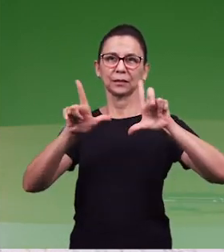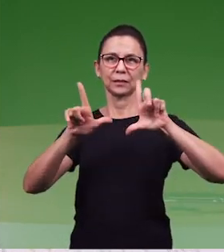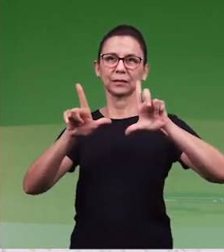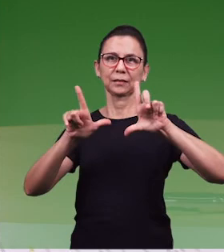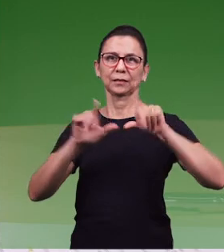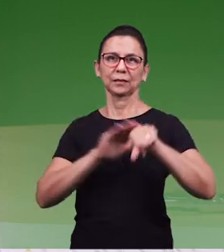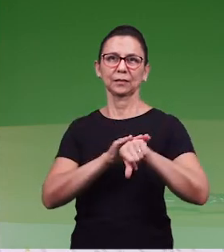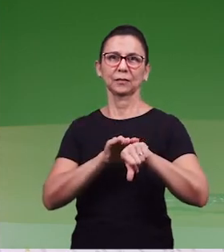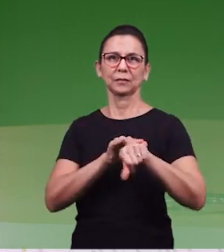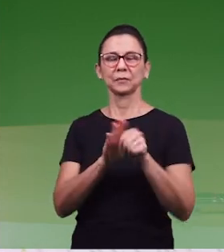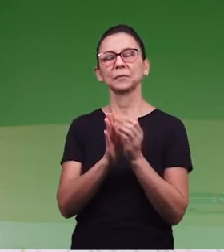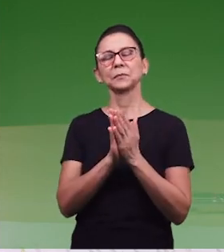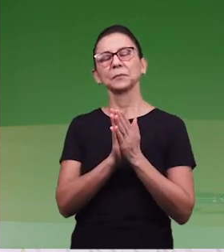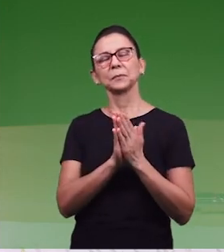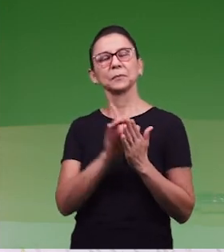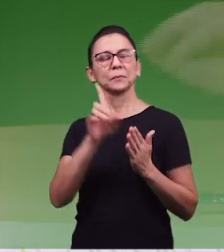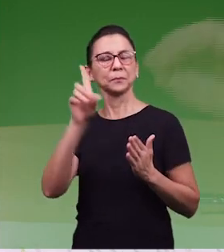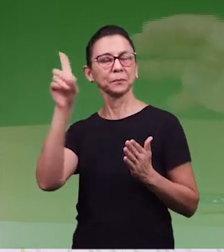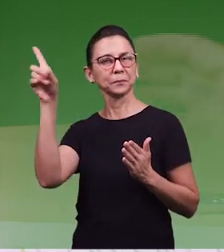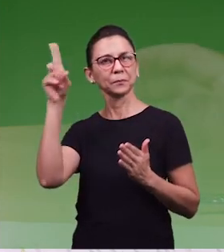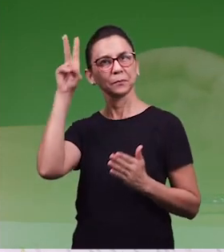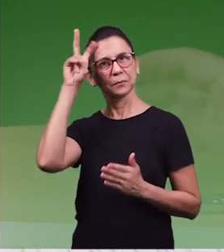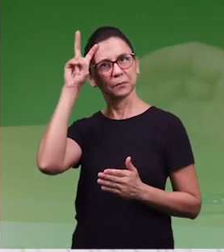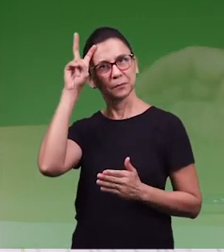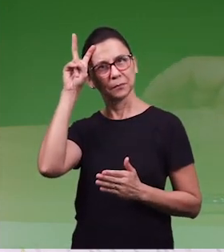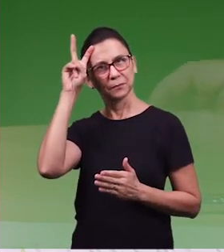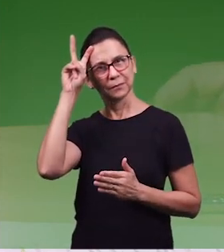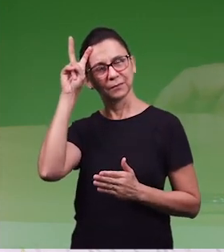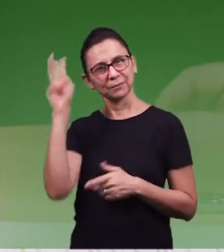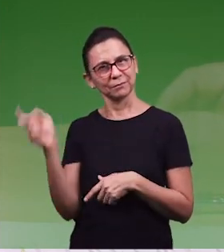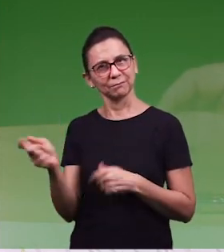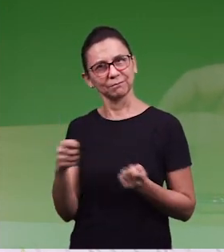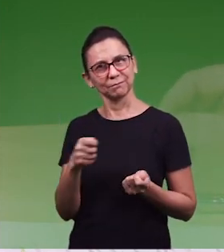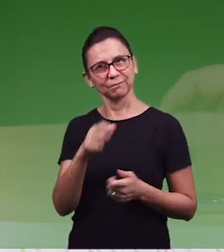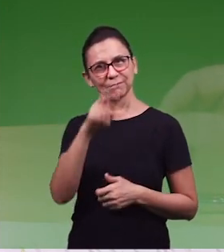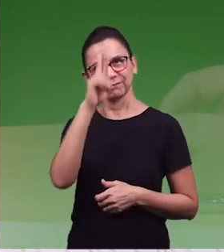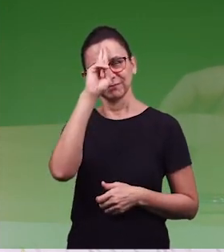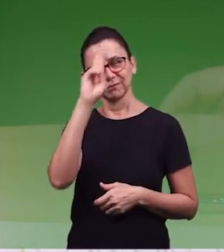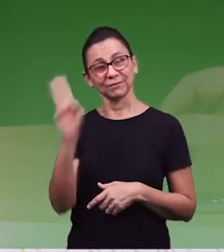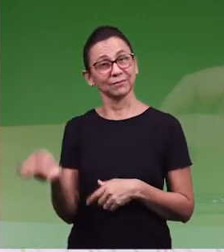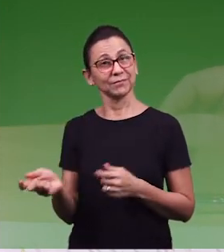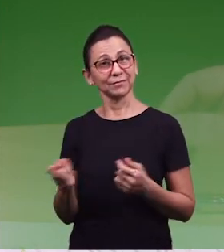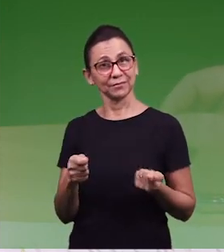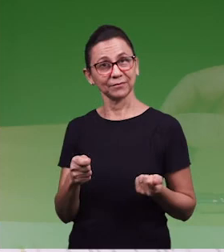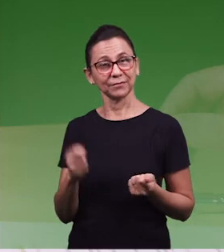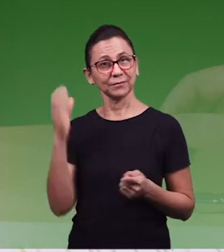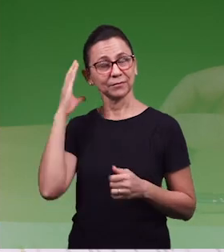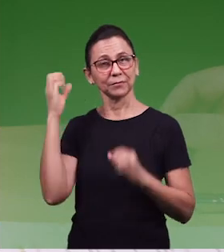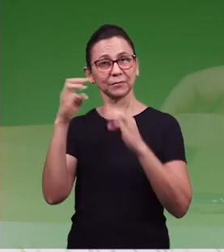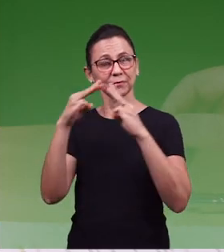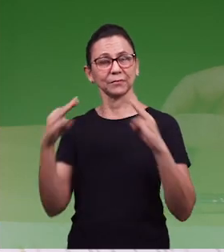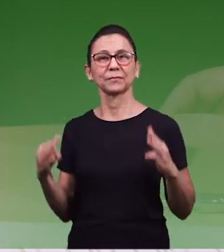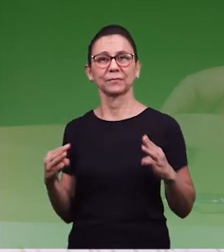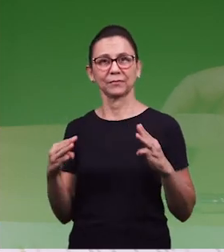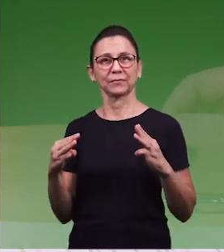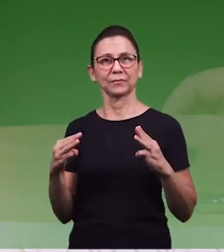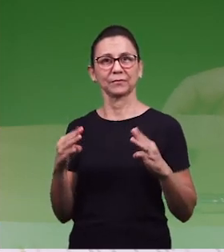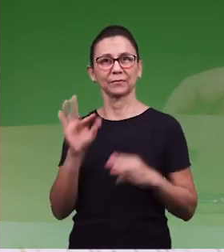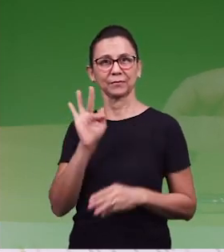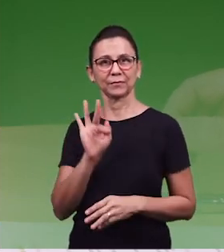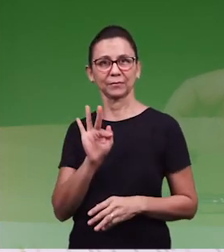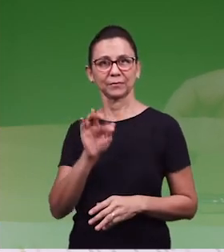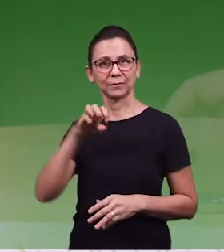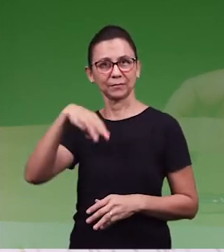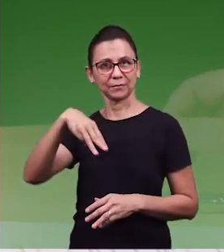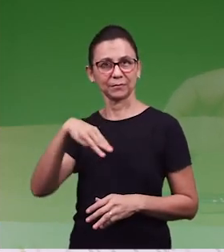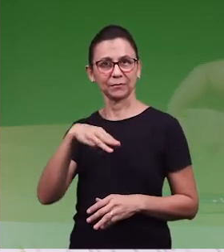Bíblicas. Todas as quintas-feiras temos nos encontrado ao meio-dia, aqui pela Rádio Manaim, também pela Rádio Manaim FM de Dionísio, pela